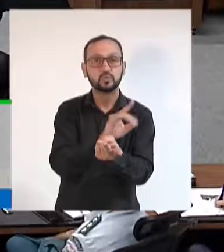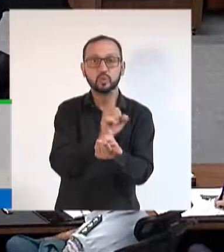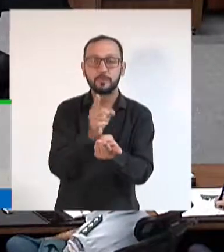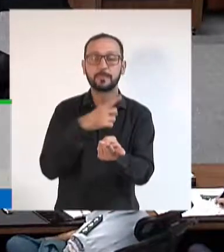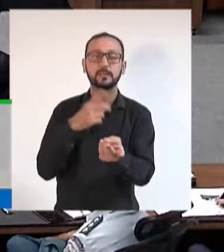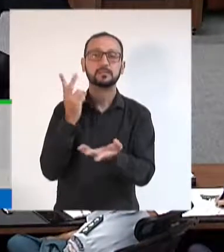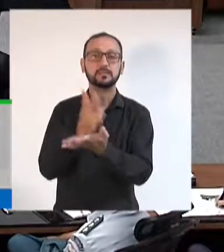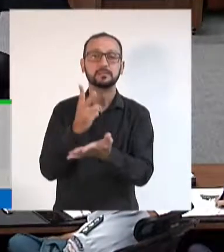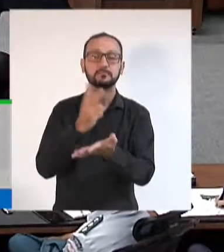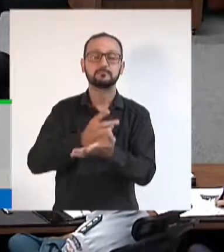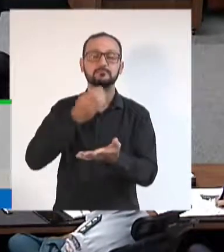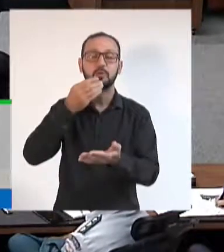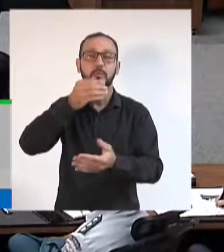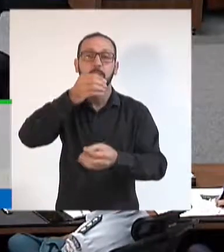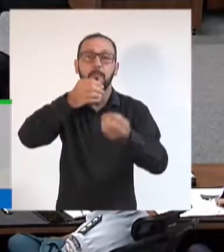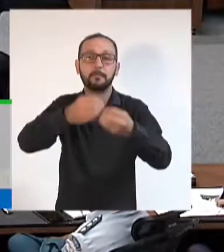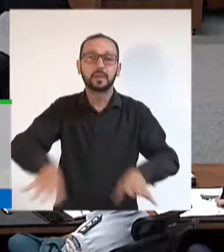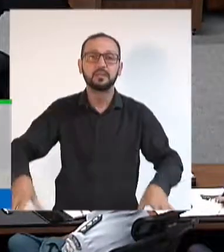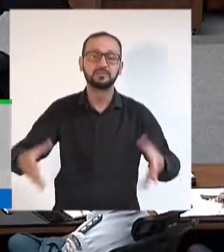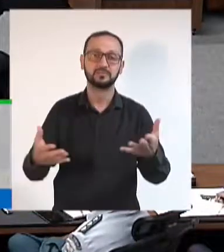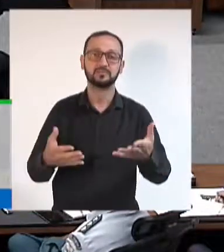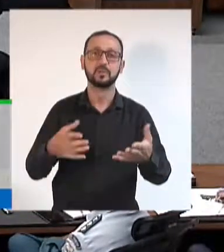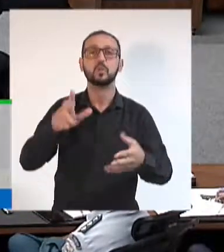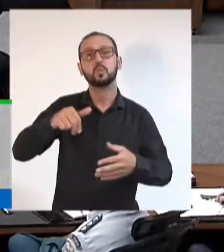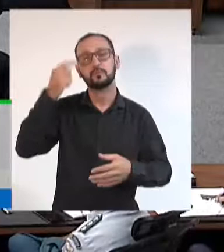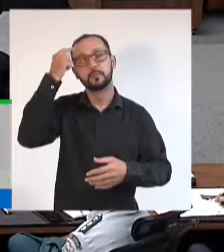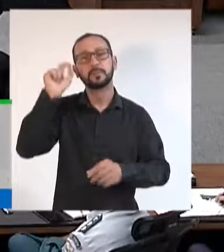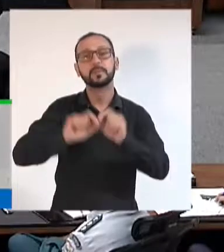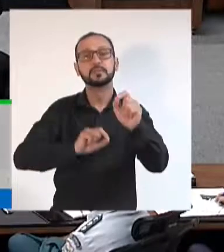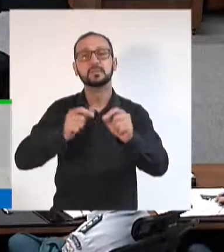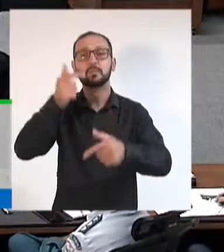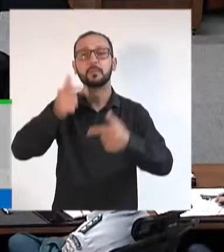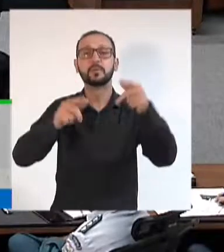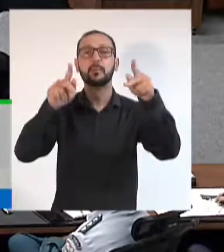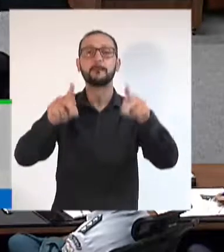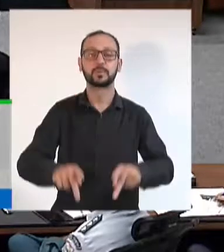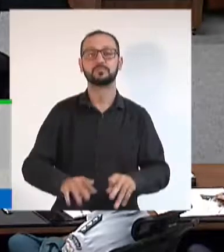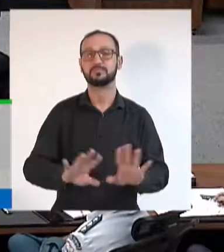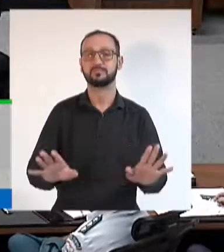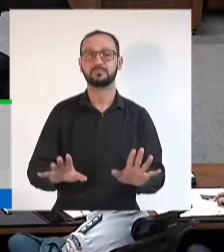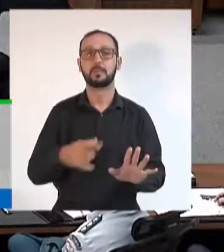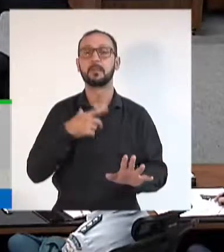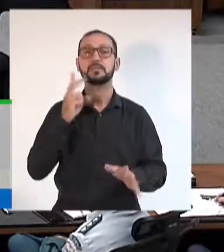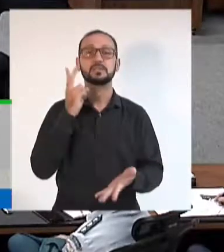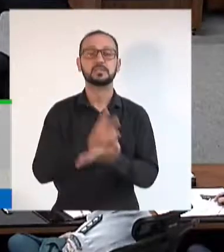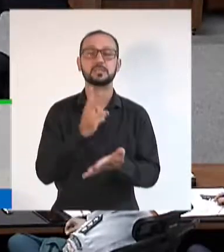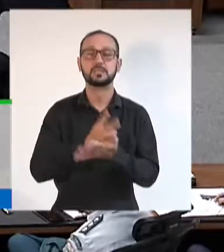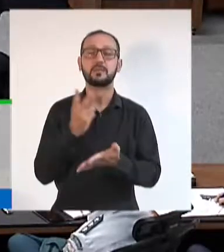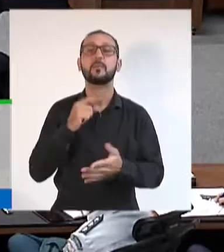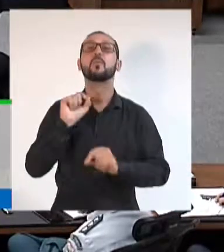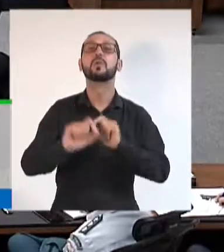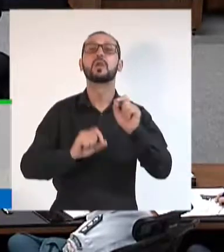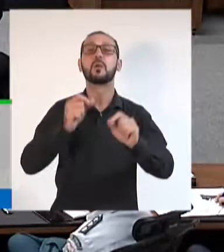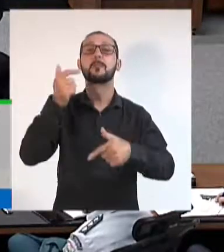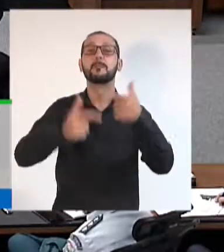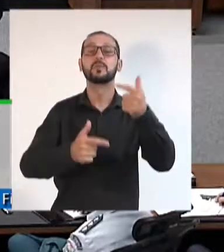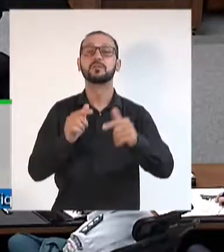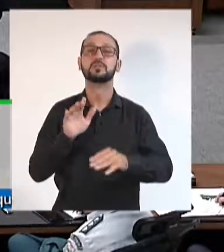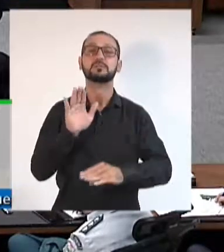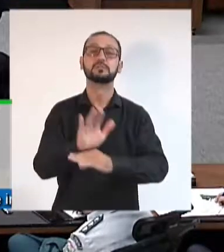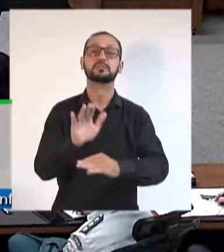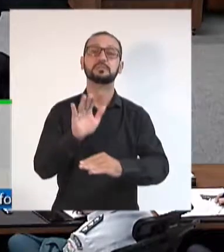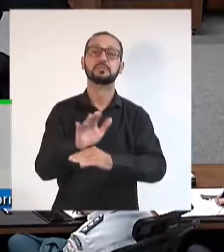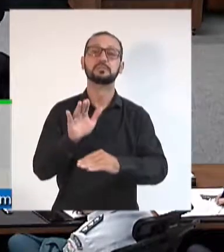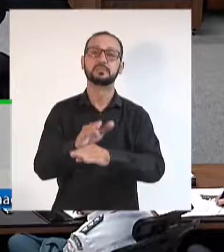do prejuízo. Eu nunca vou pensar uma política pública, eu vou sempre pensar numa política assistencial. E aí o